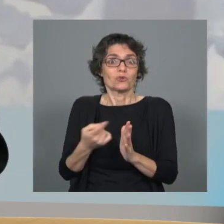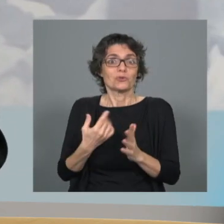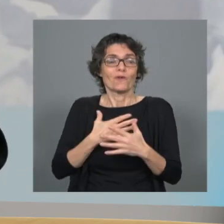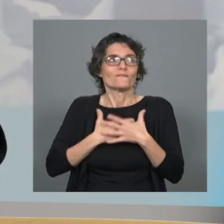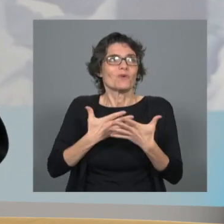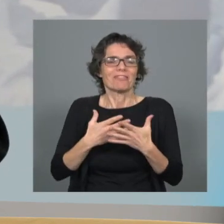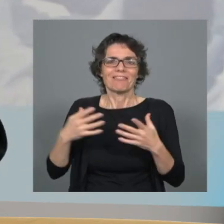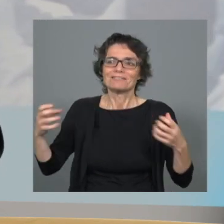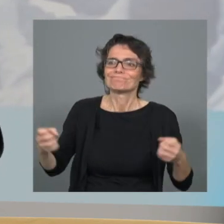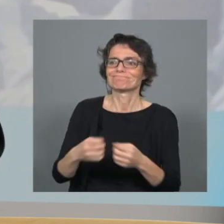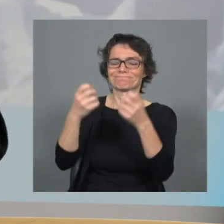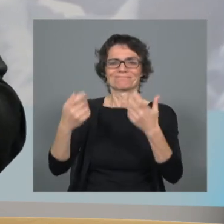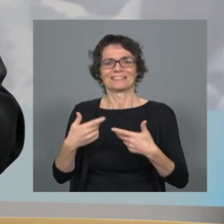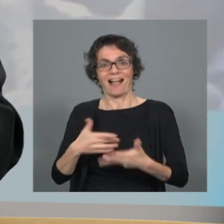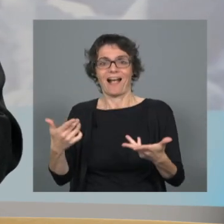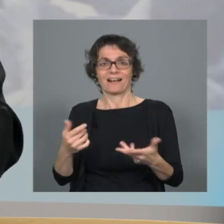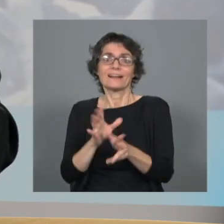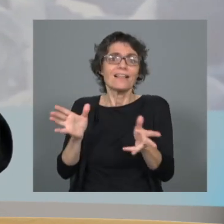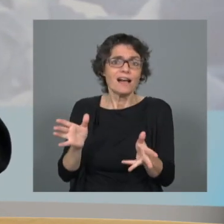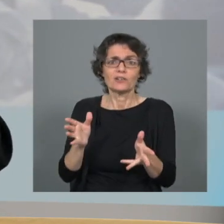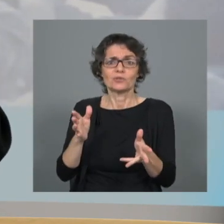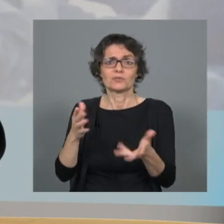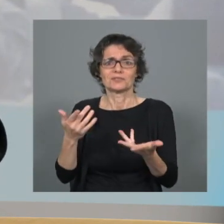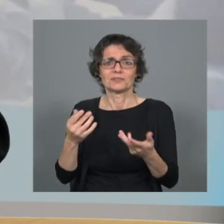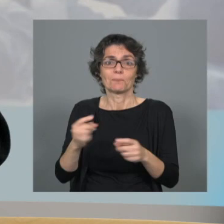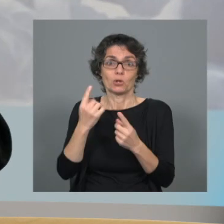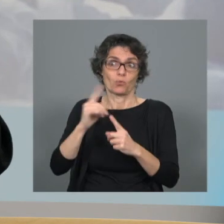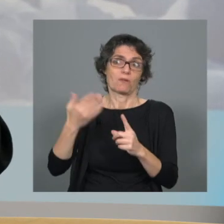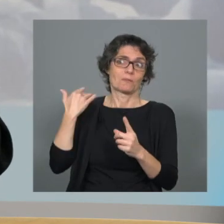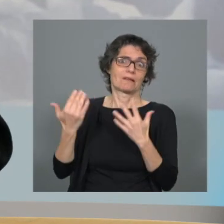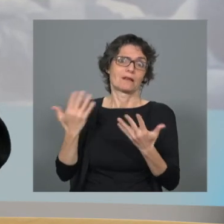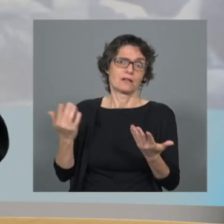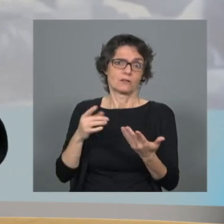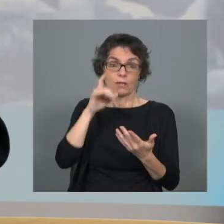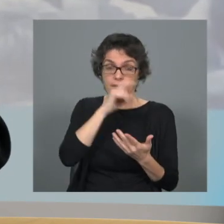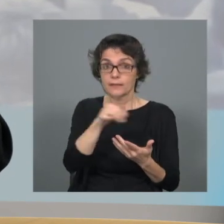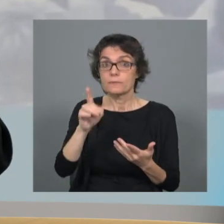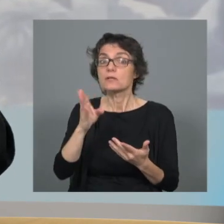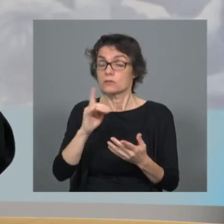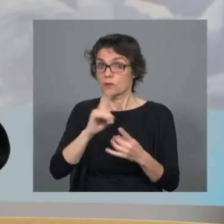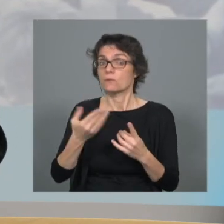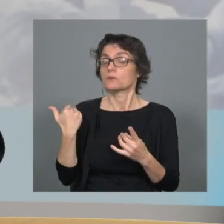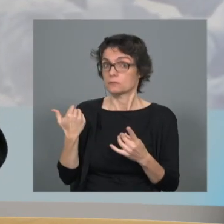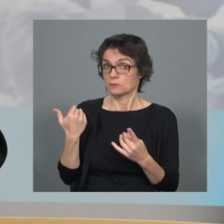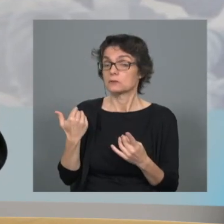conviver, todos queremos ter um verão melhor que o do ano passado, apesar do ano passado já ter sido